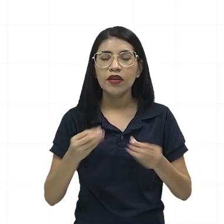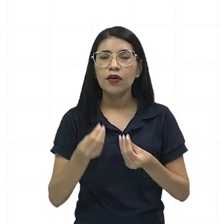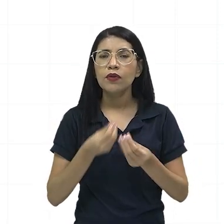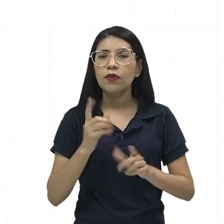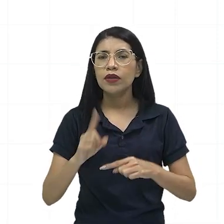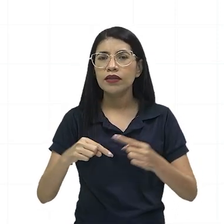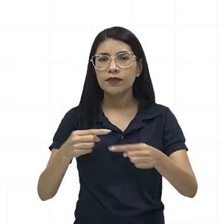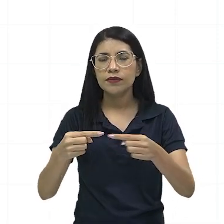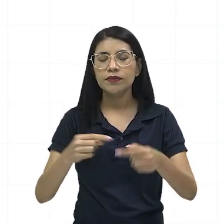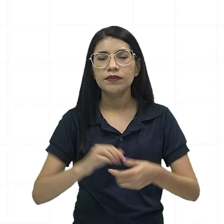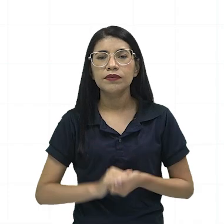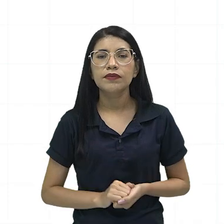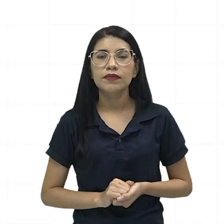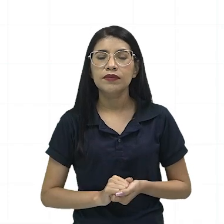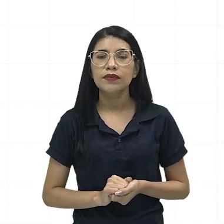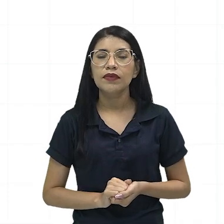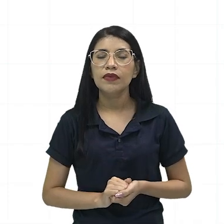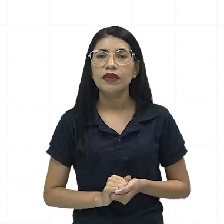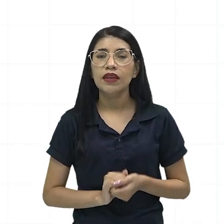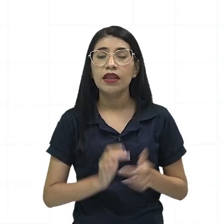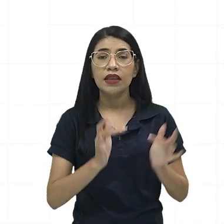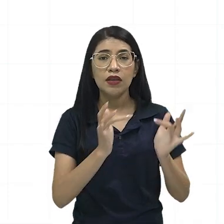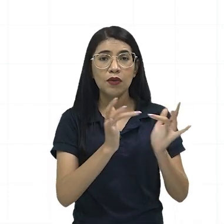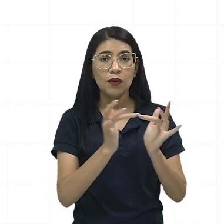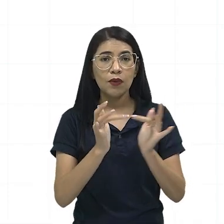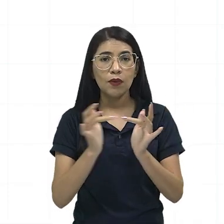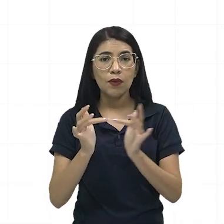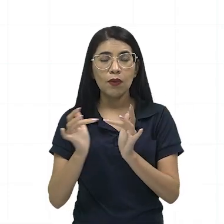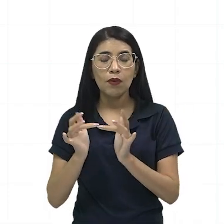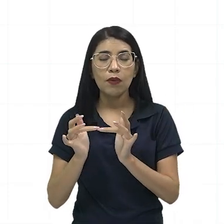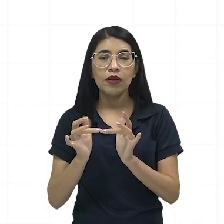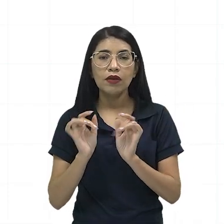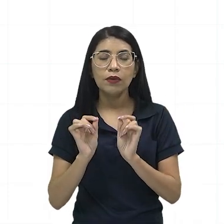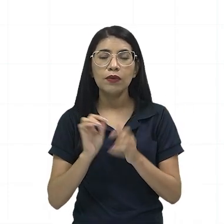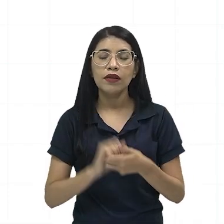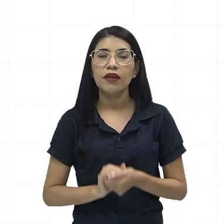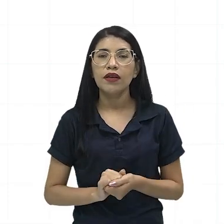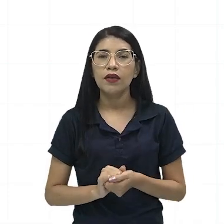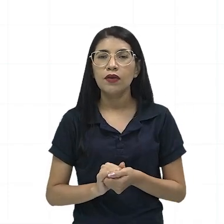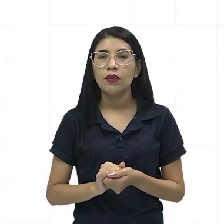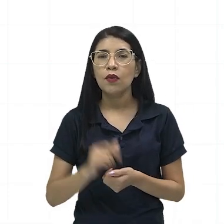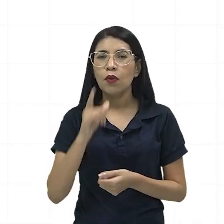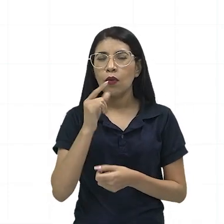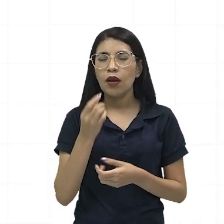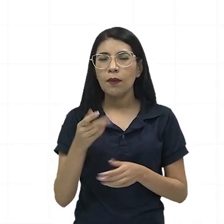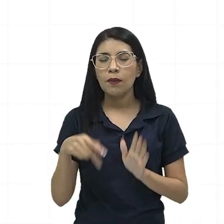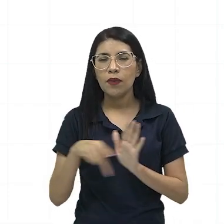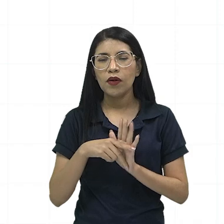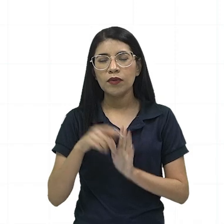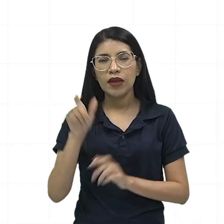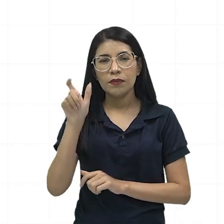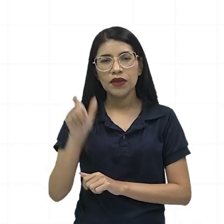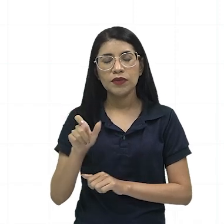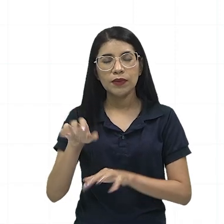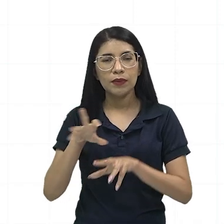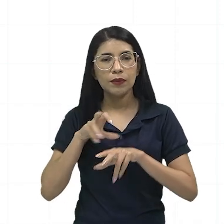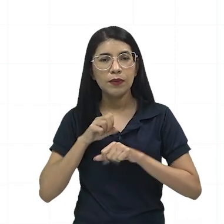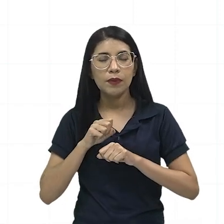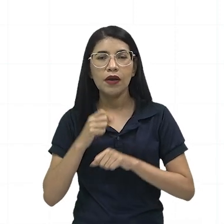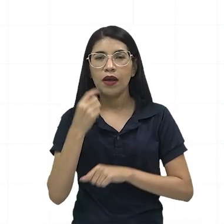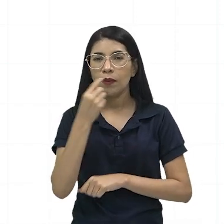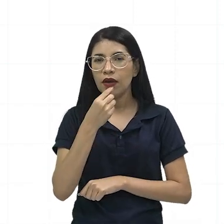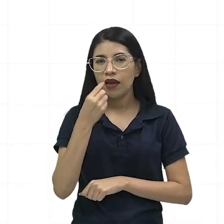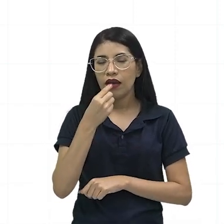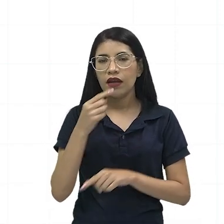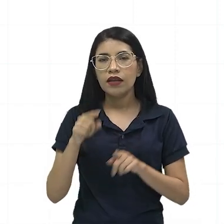A transmissão é feita pelo contato com secreções de um paciente infectado, como saliva, muco e